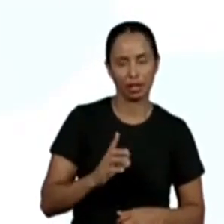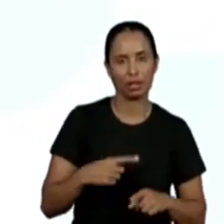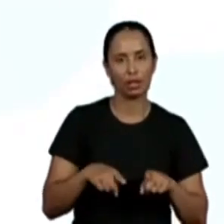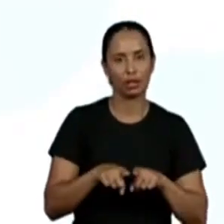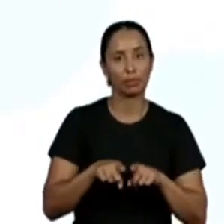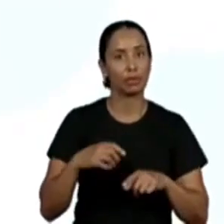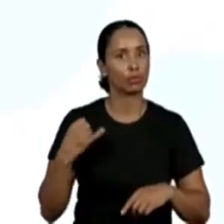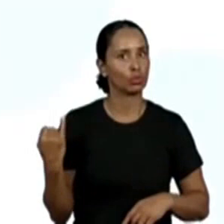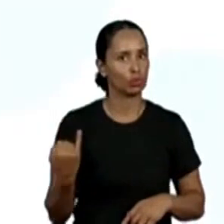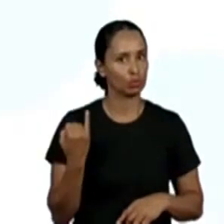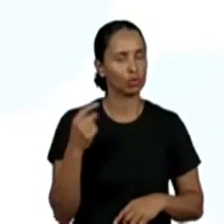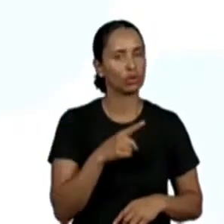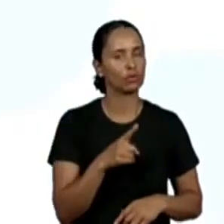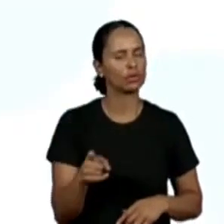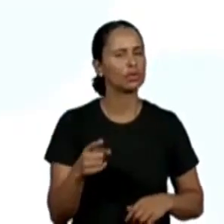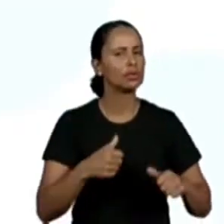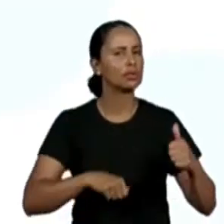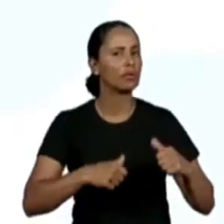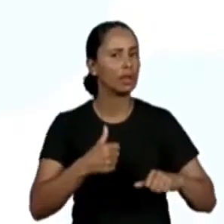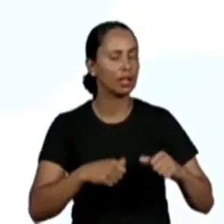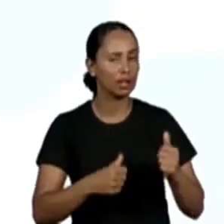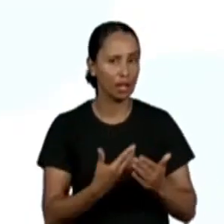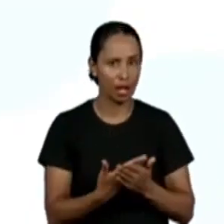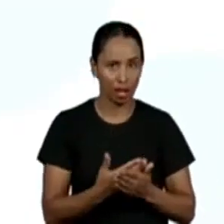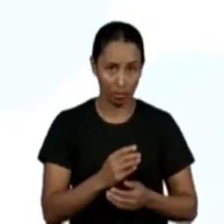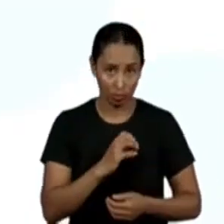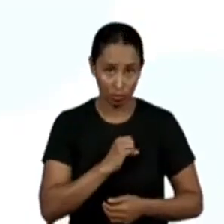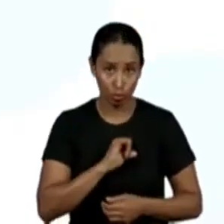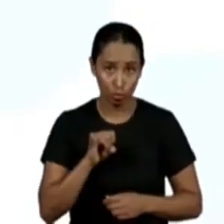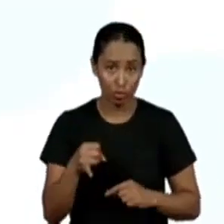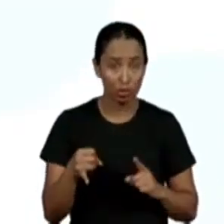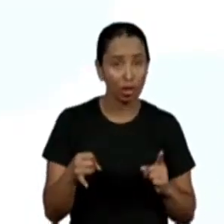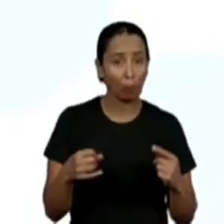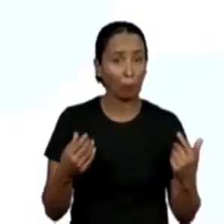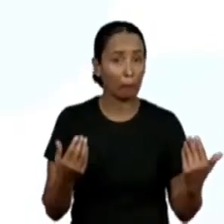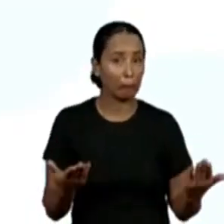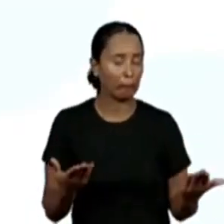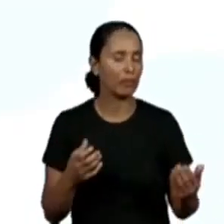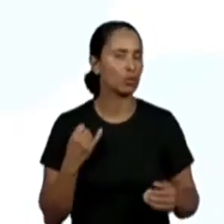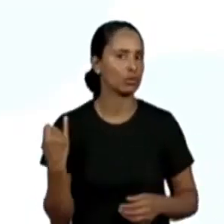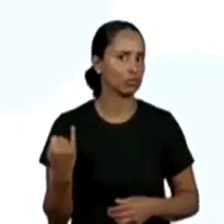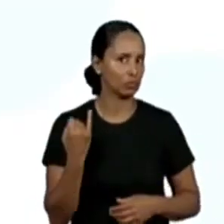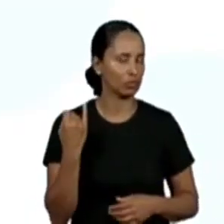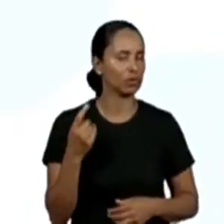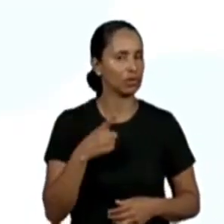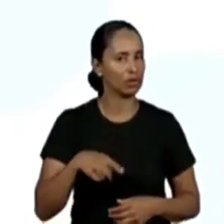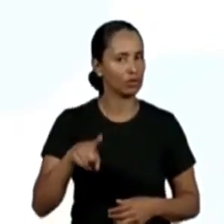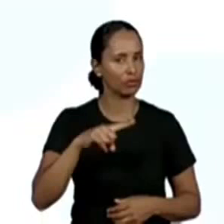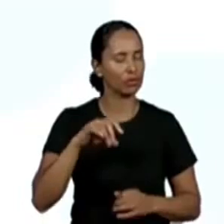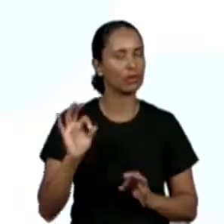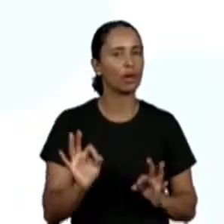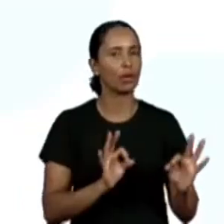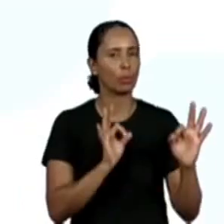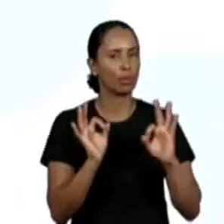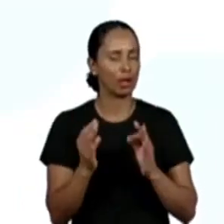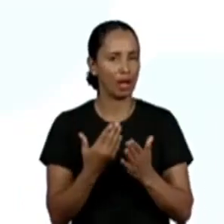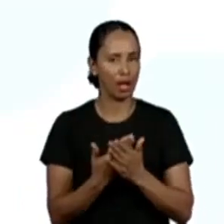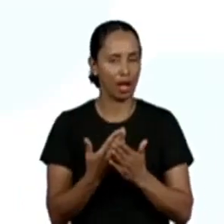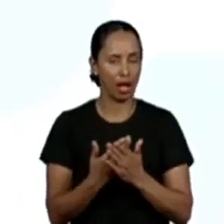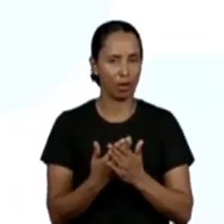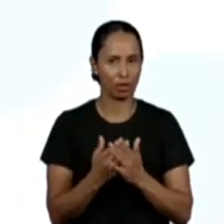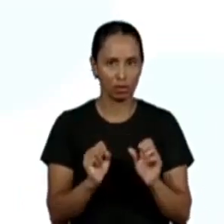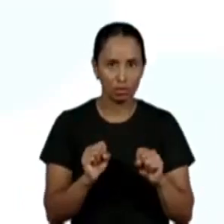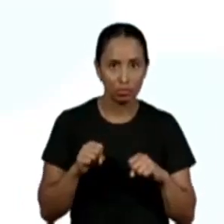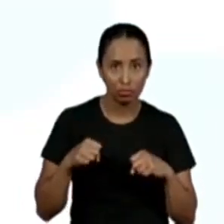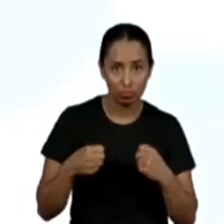avaliem nossa aula, coloca lá se vocês gostaram, se vocês não gostaram. Sempre importante estar aqui. Recuperação é para vocês e aí